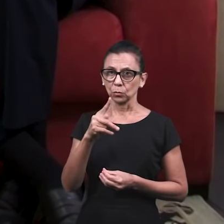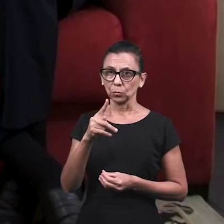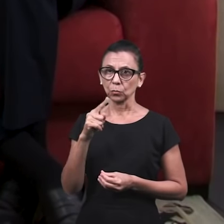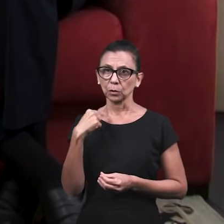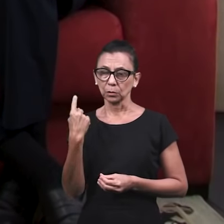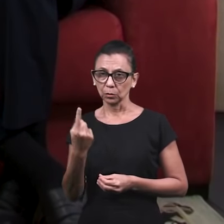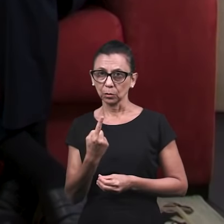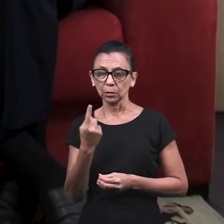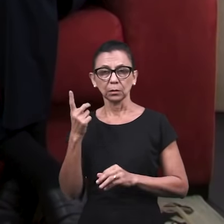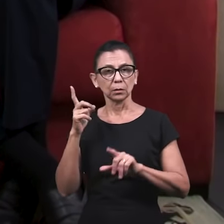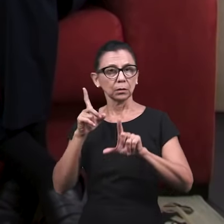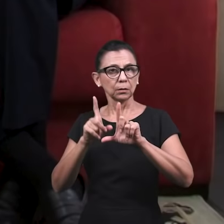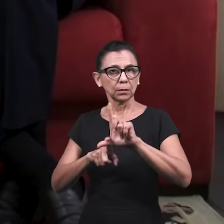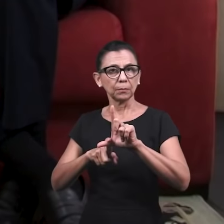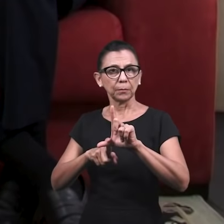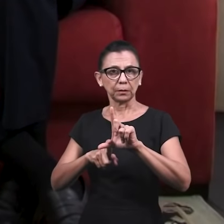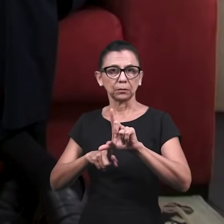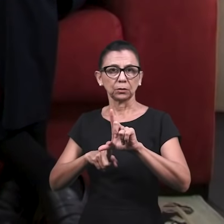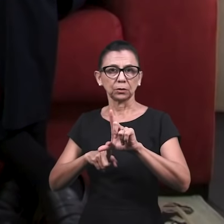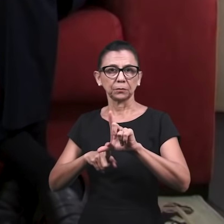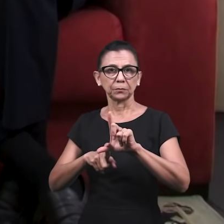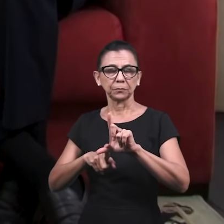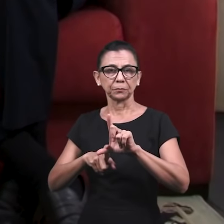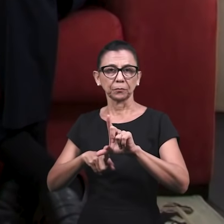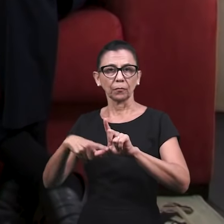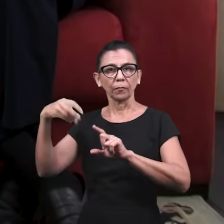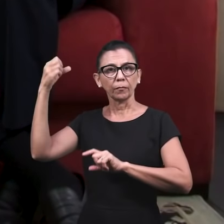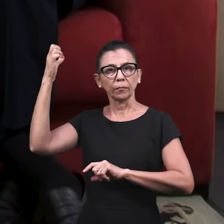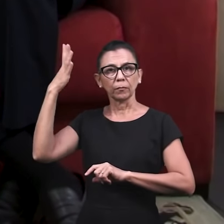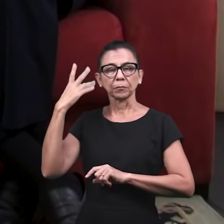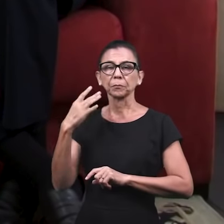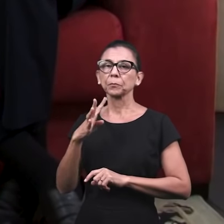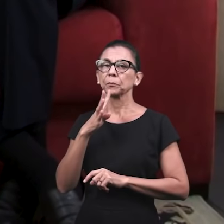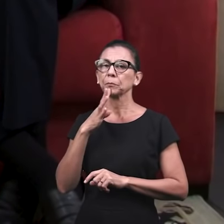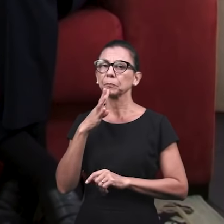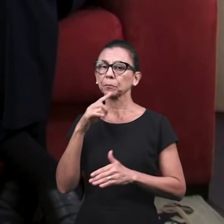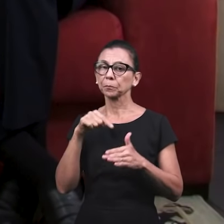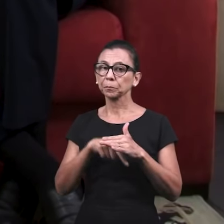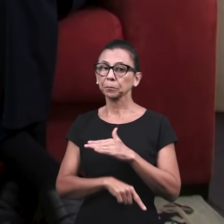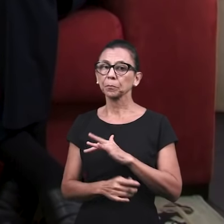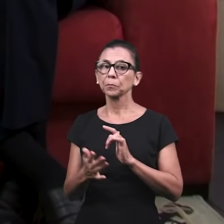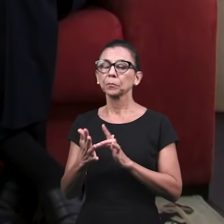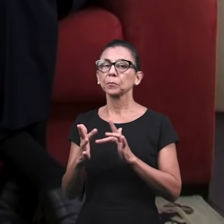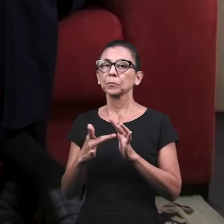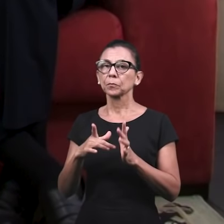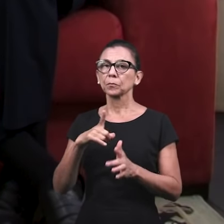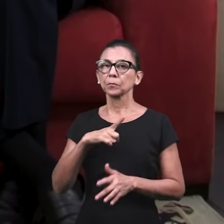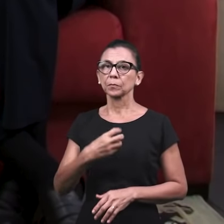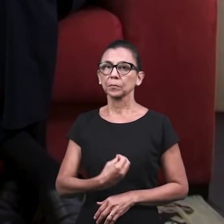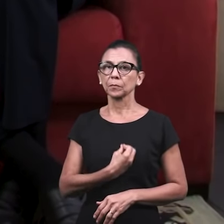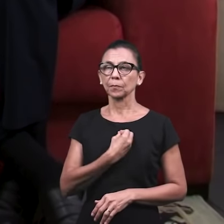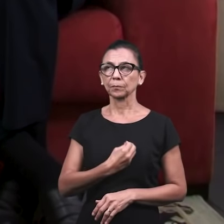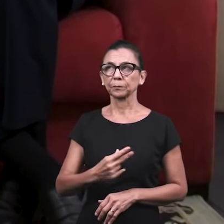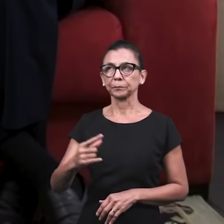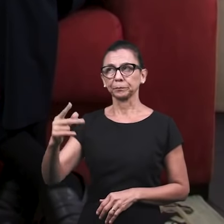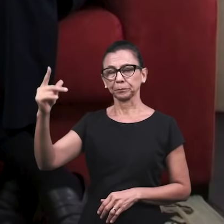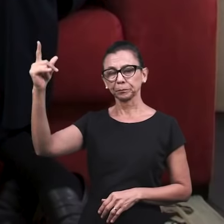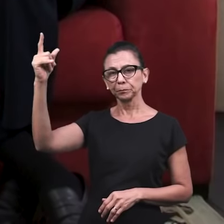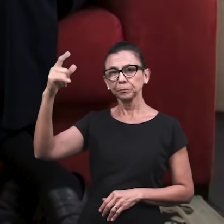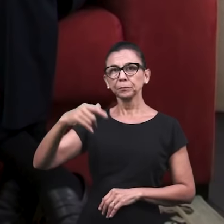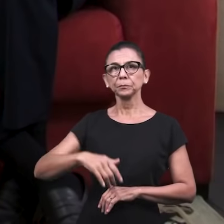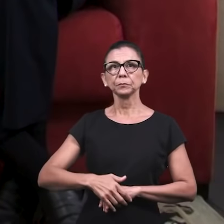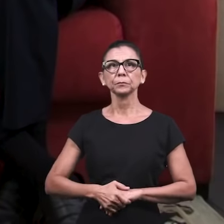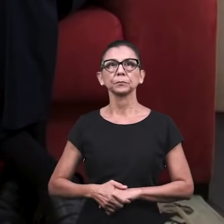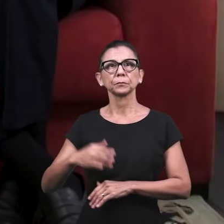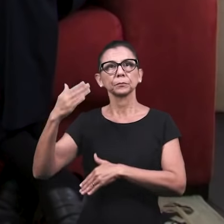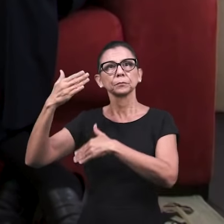alma, depende desta revelação de conhecê-lo bem para ter vida e vida em